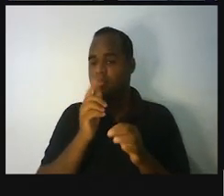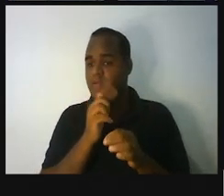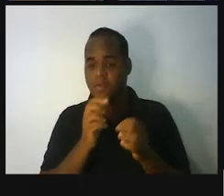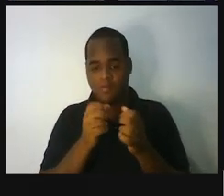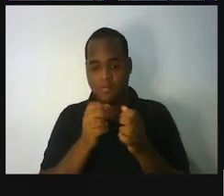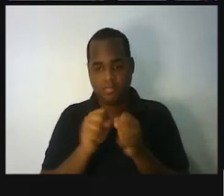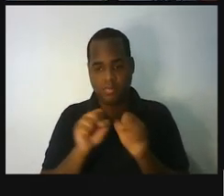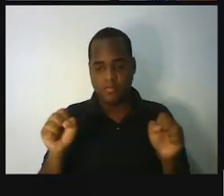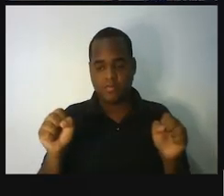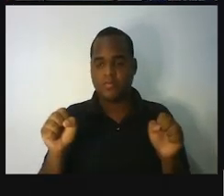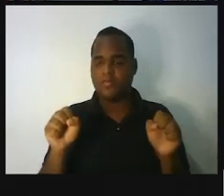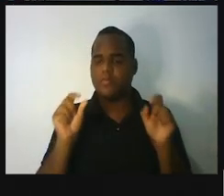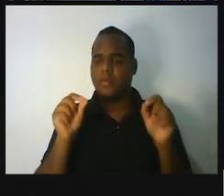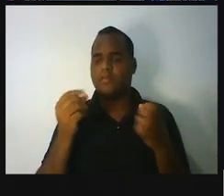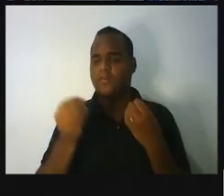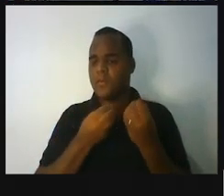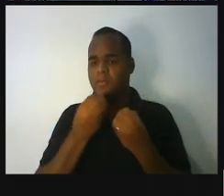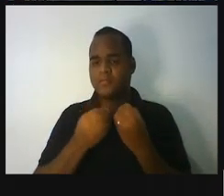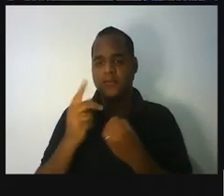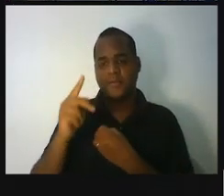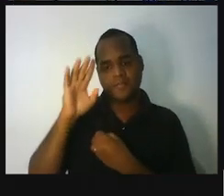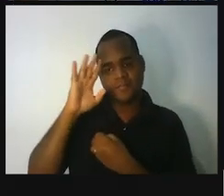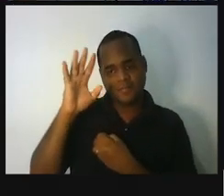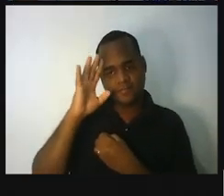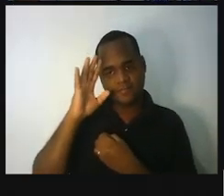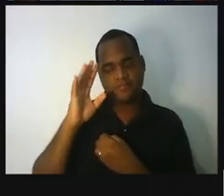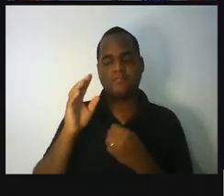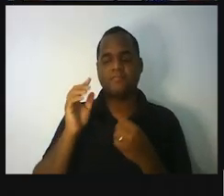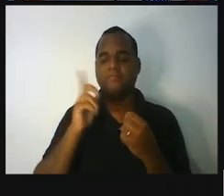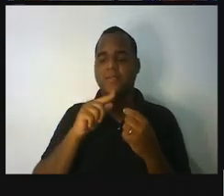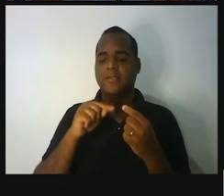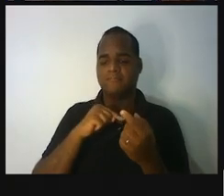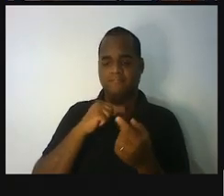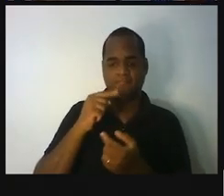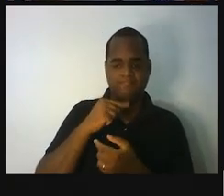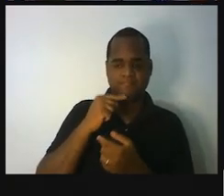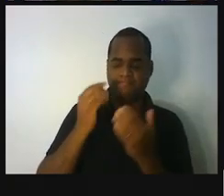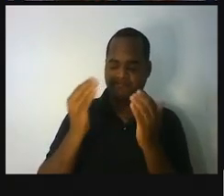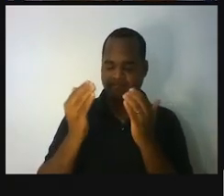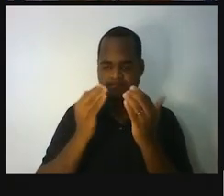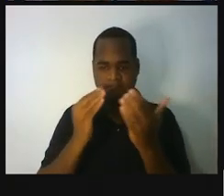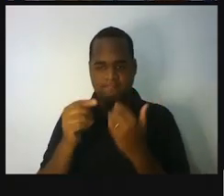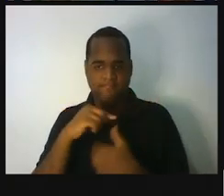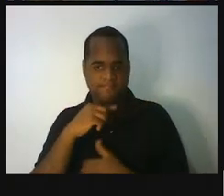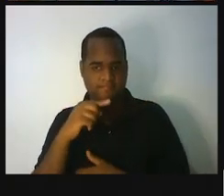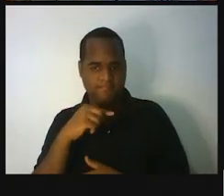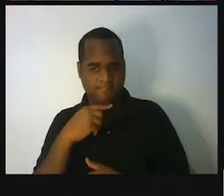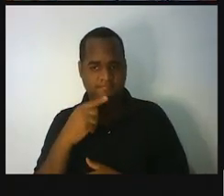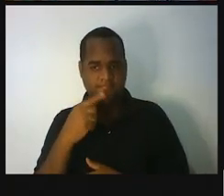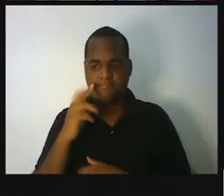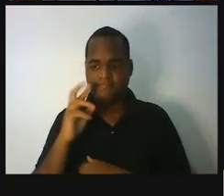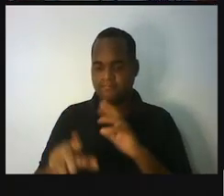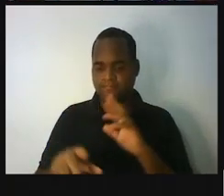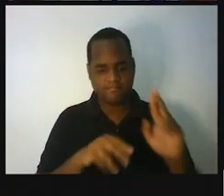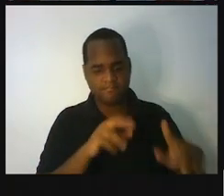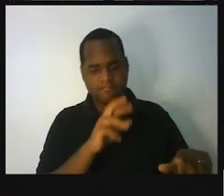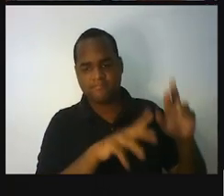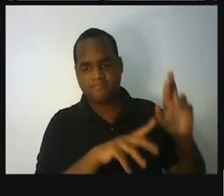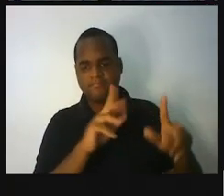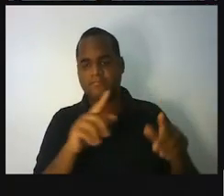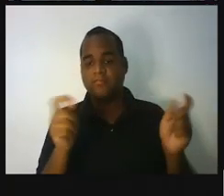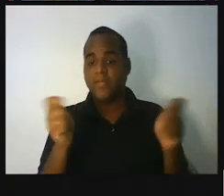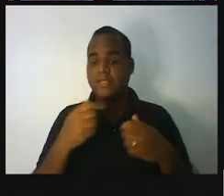maior volume? E aí você já vai pensando. Se a gente não consegue comparar quando as unidades são diferentes,